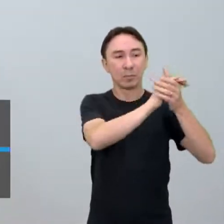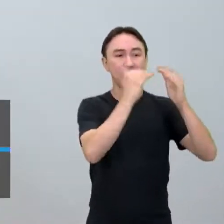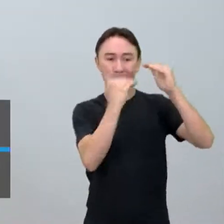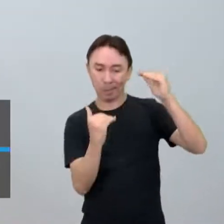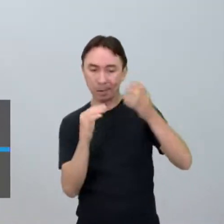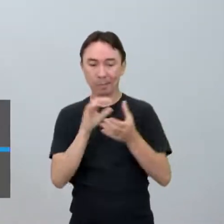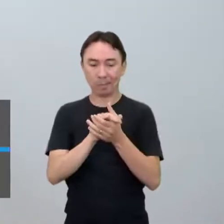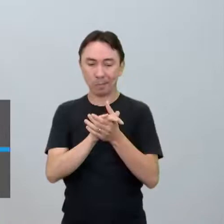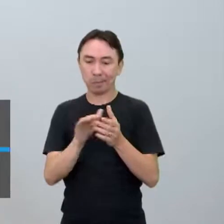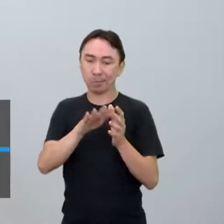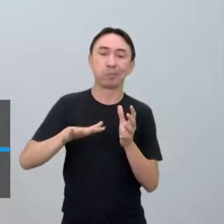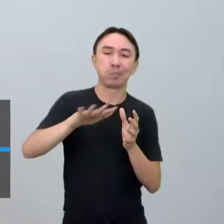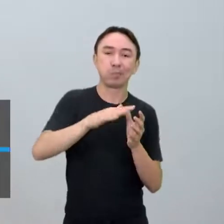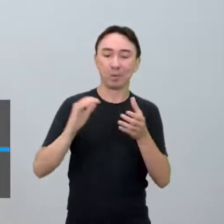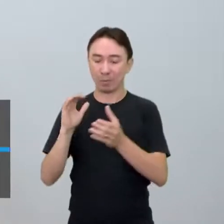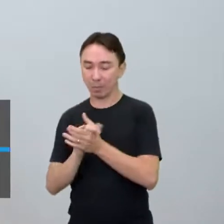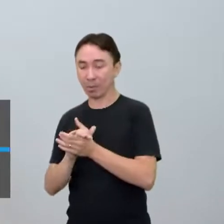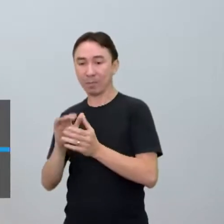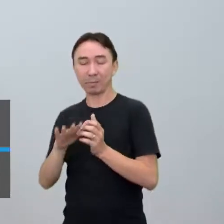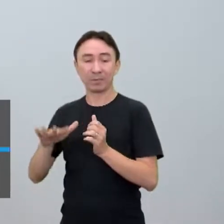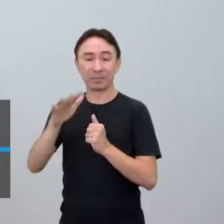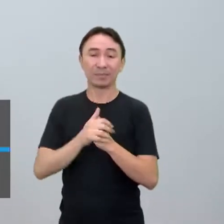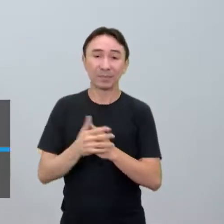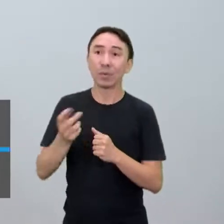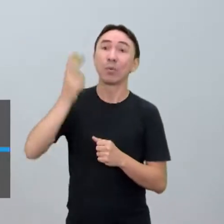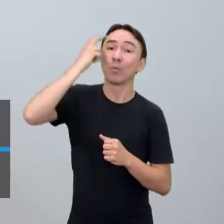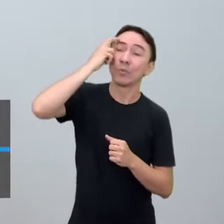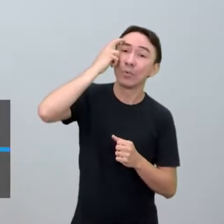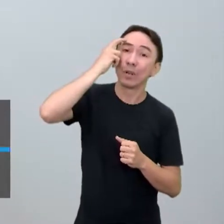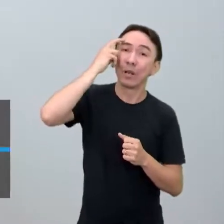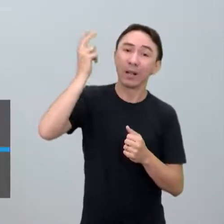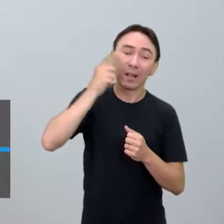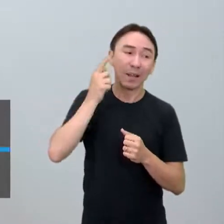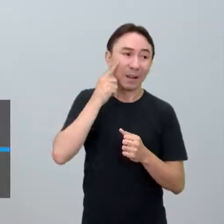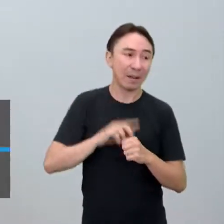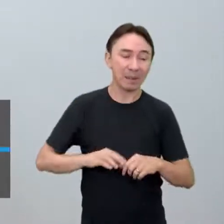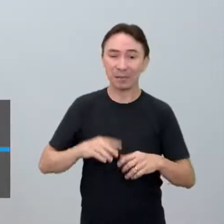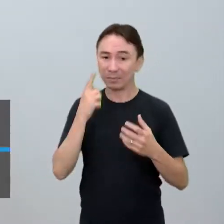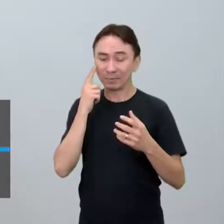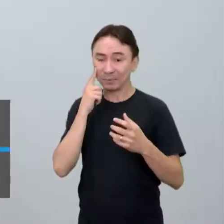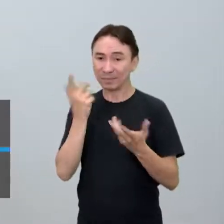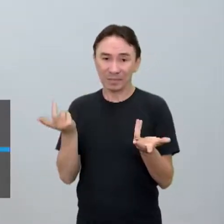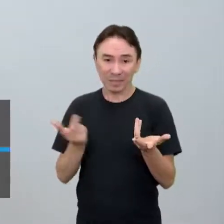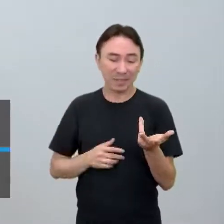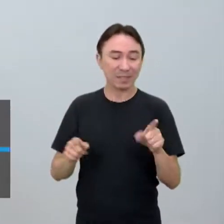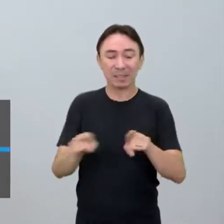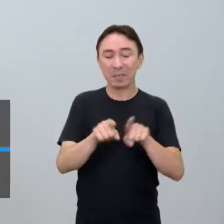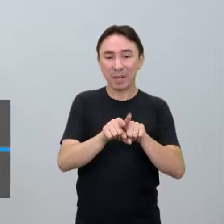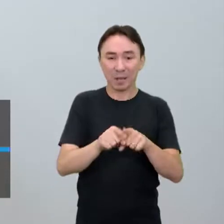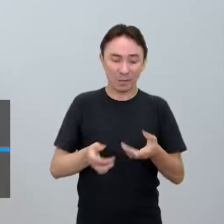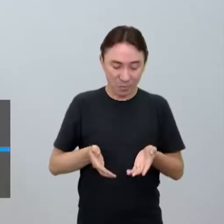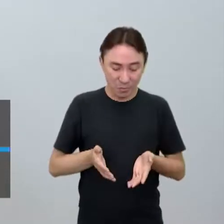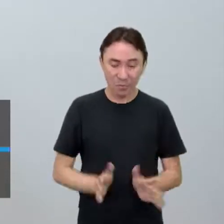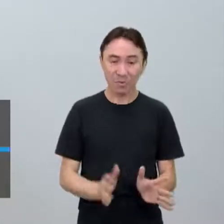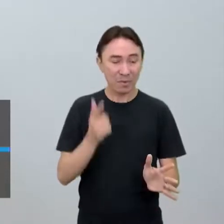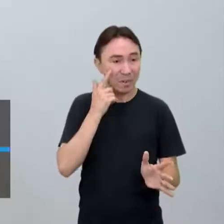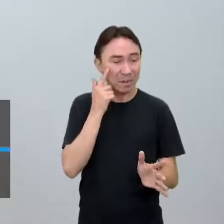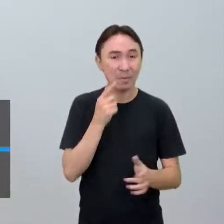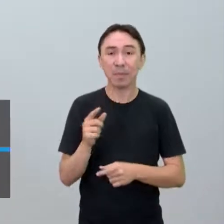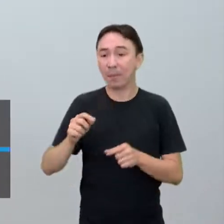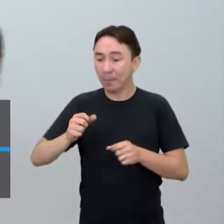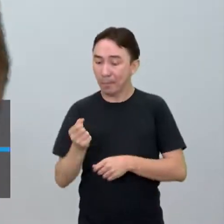acumulam, as pessoas ali têm menos filhos, elas acabam exclusivizando também oportunidades,